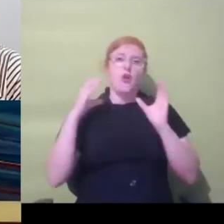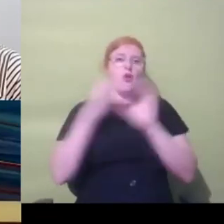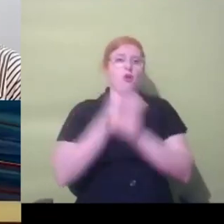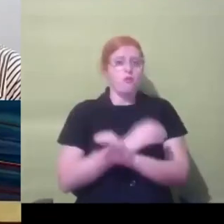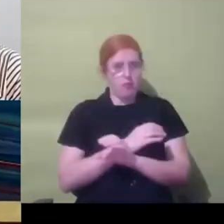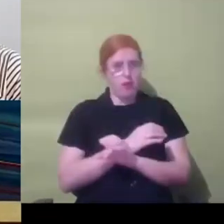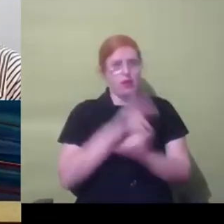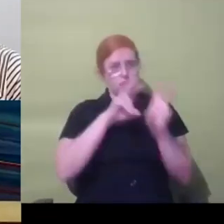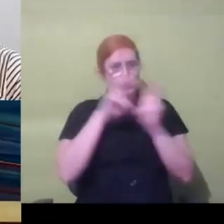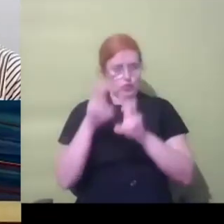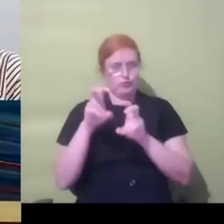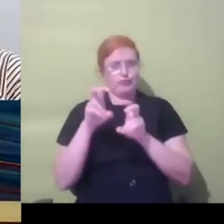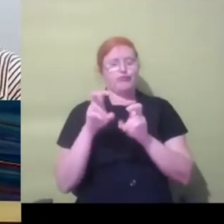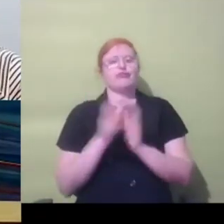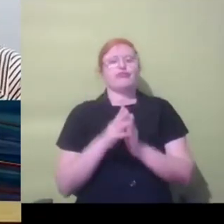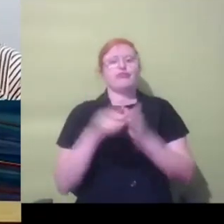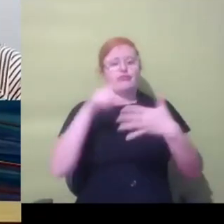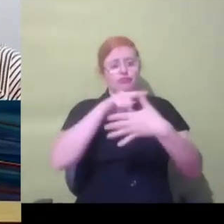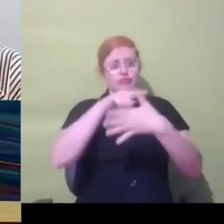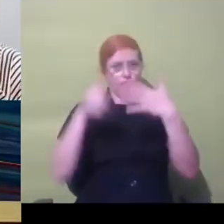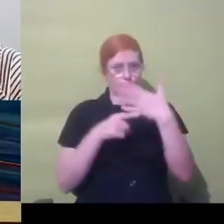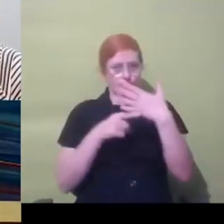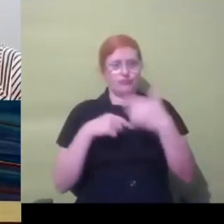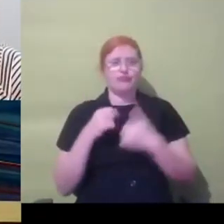trilha. Então agora vamos aos temas.